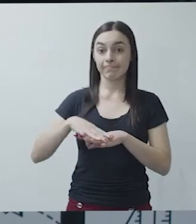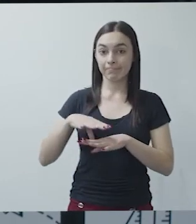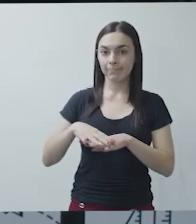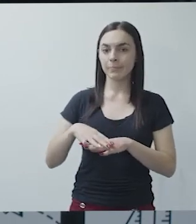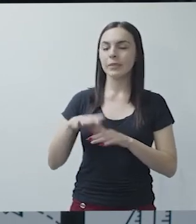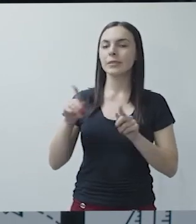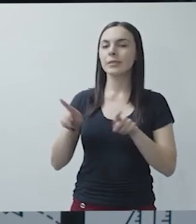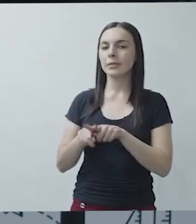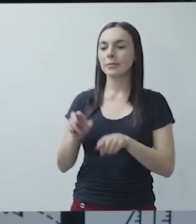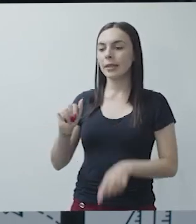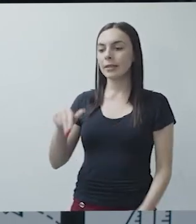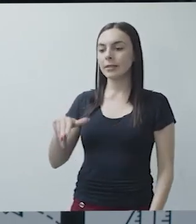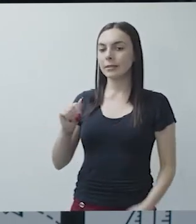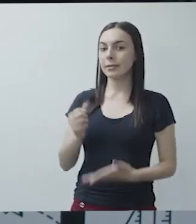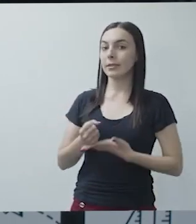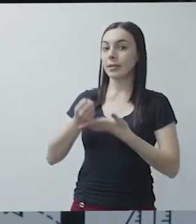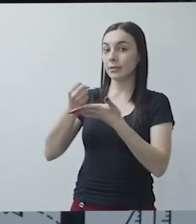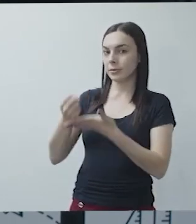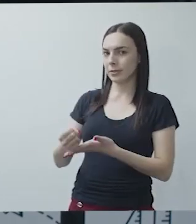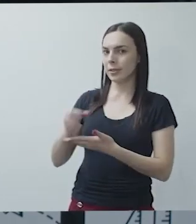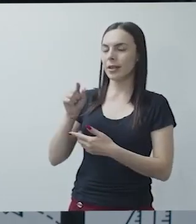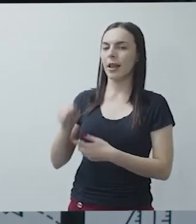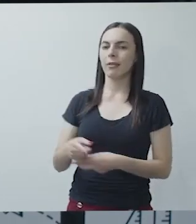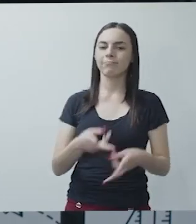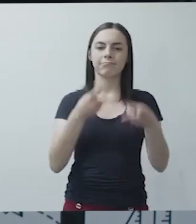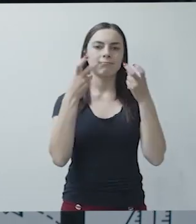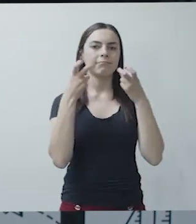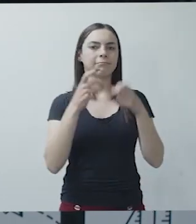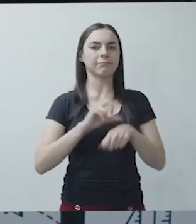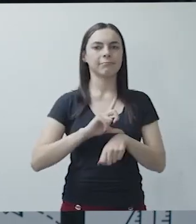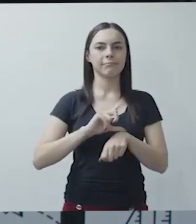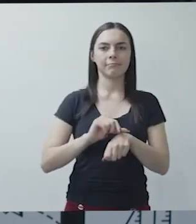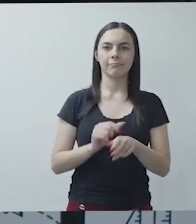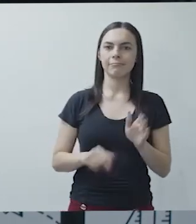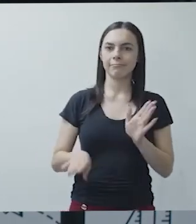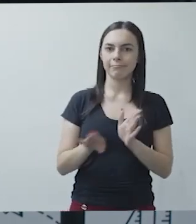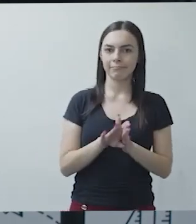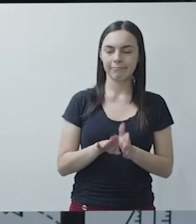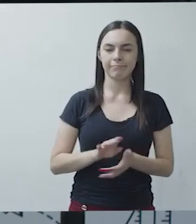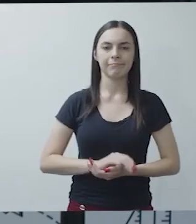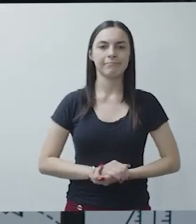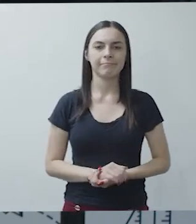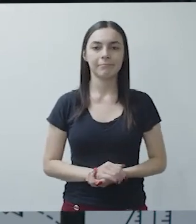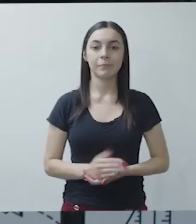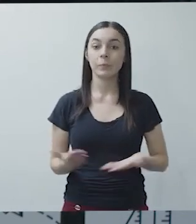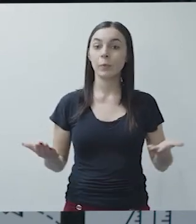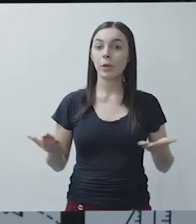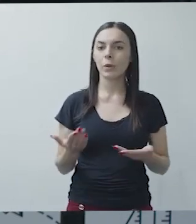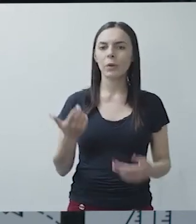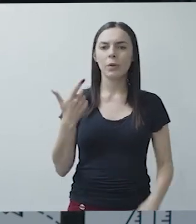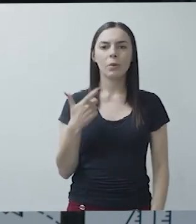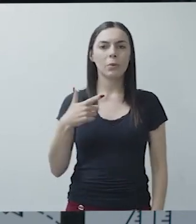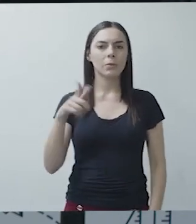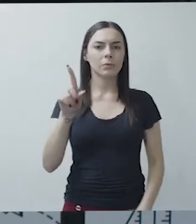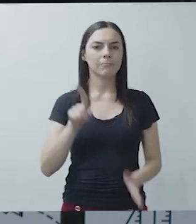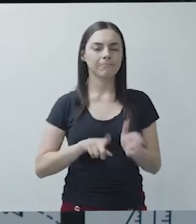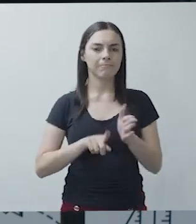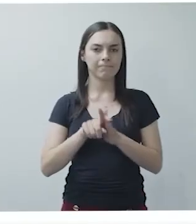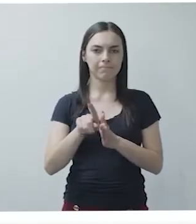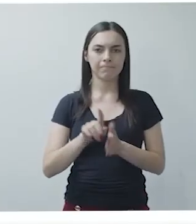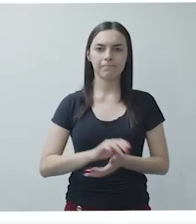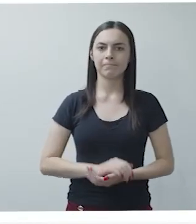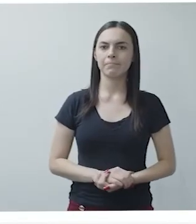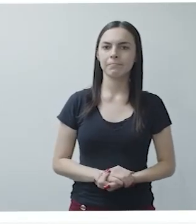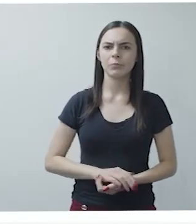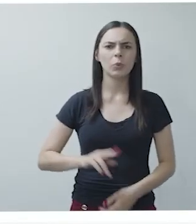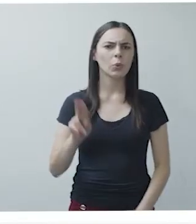ajudamos a Ana a identificar se ela chegou adiantada ou atrasada, ok? Vamos para mais um quiz. Qual o